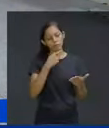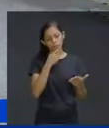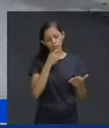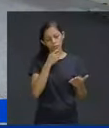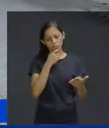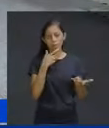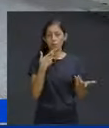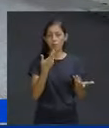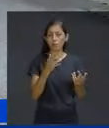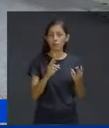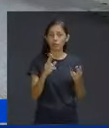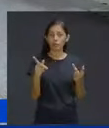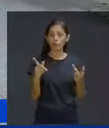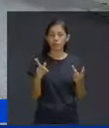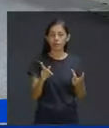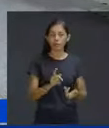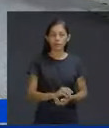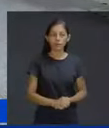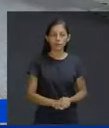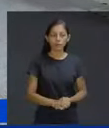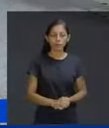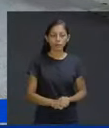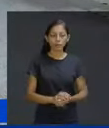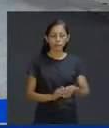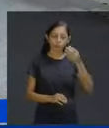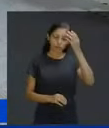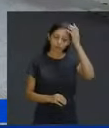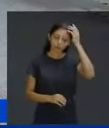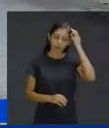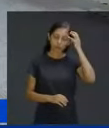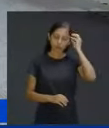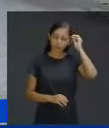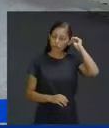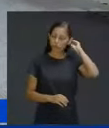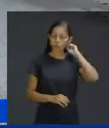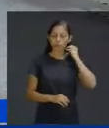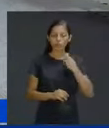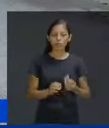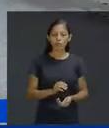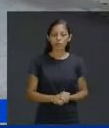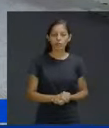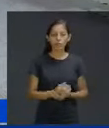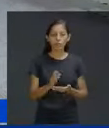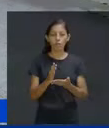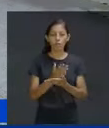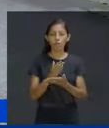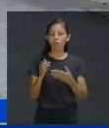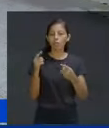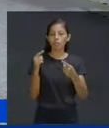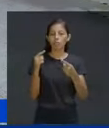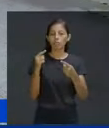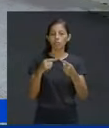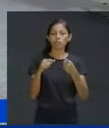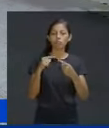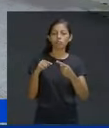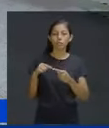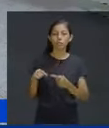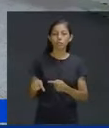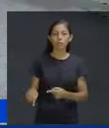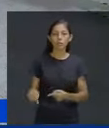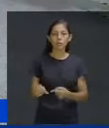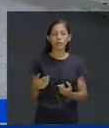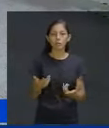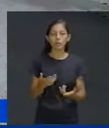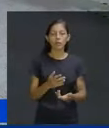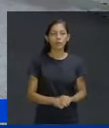impossibilitariam, por exemplo, a Alessandra, que é minha chefe de gabinete, ela não preencheria todos aqueles... Imagem ampla do plenário com a palavra